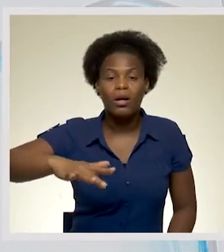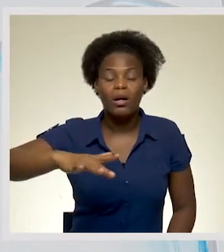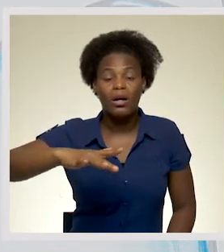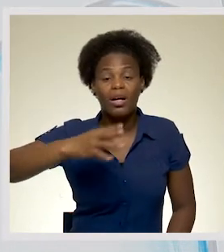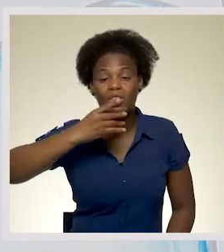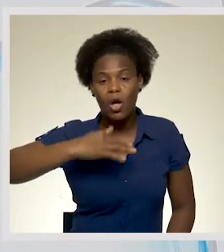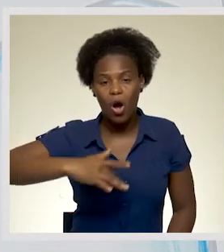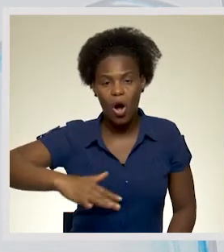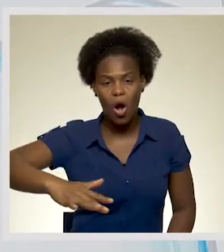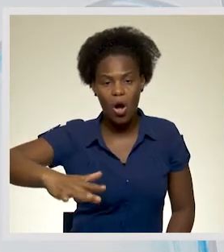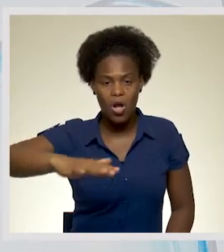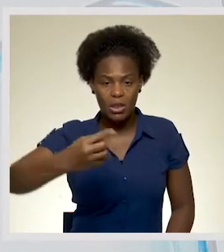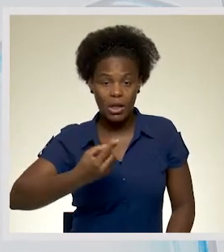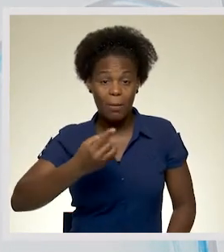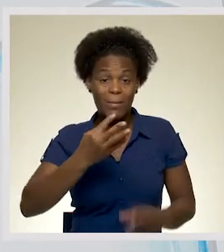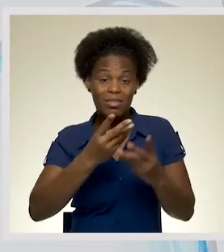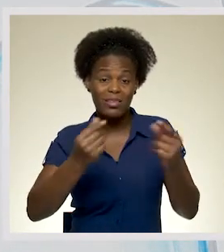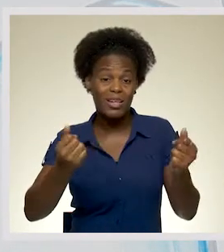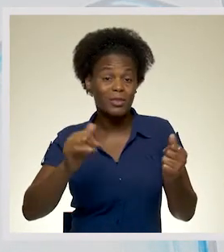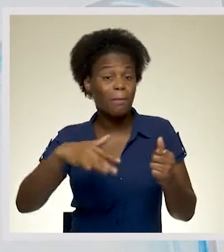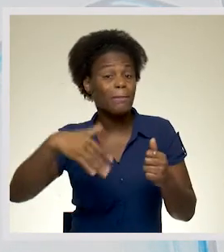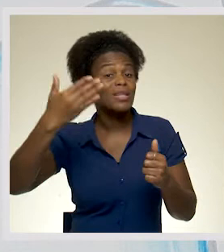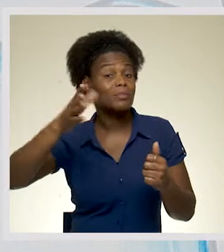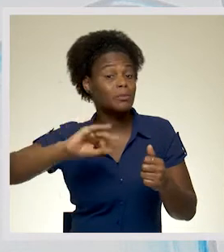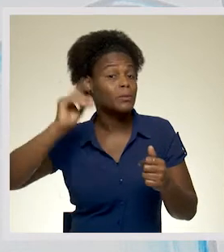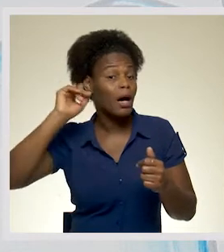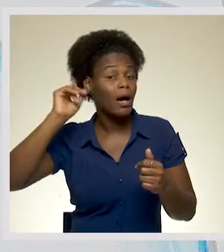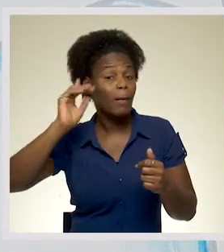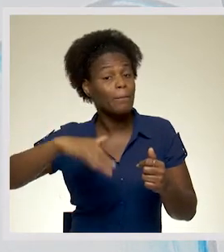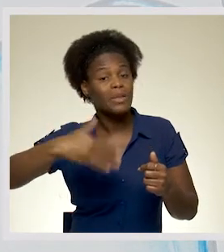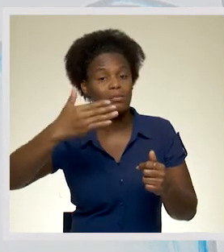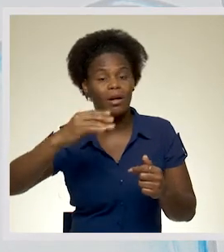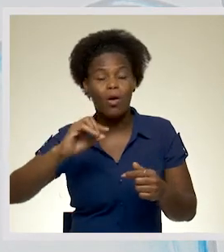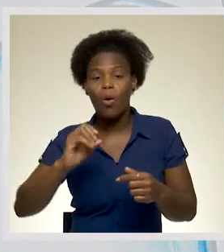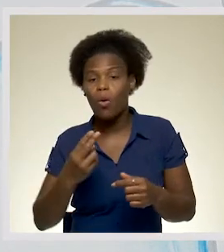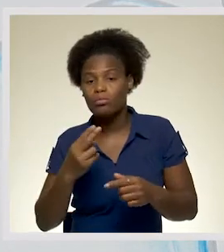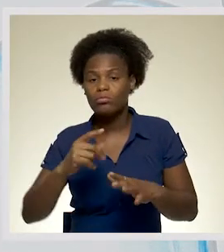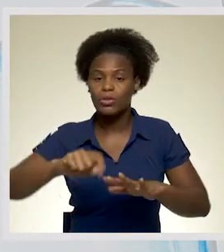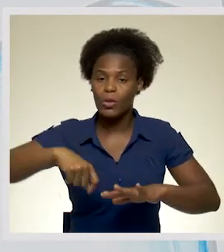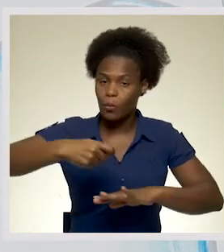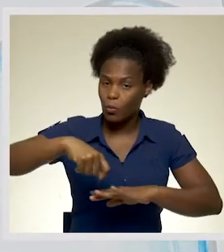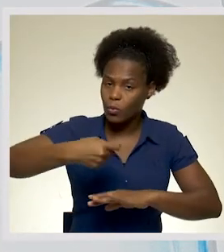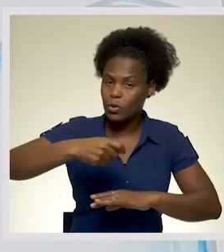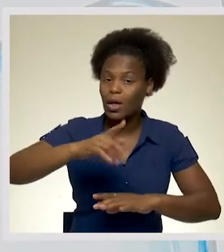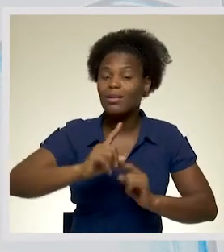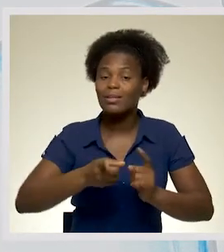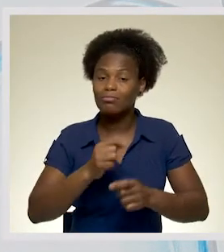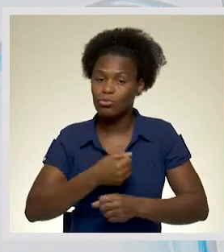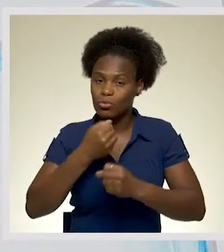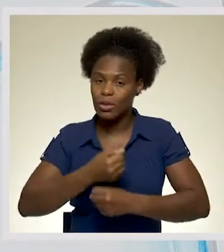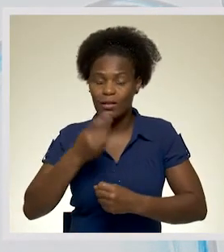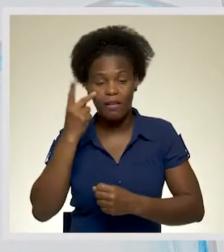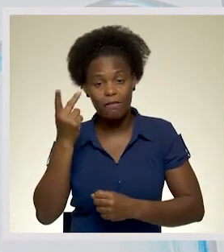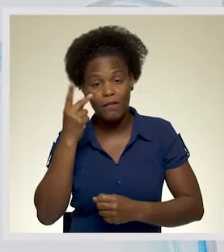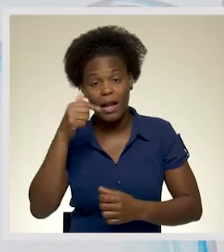são principais materiais ou recursos que sustentam a